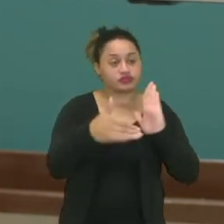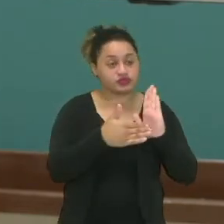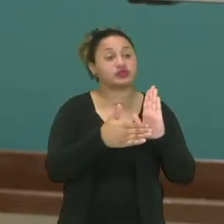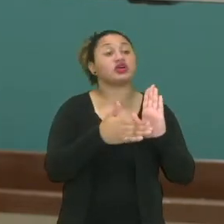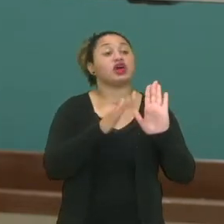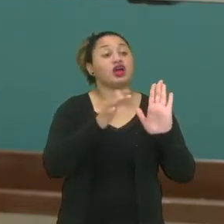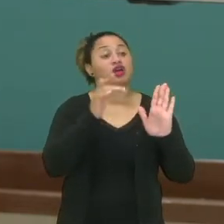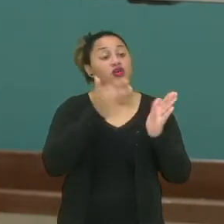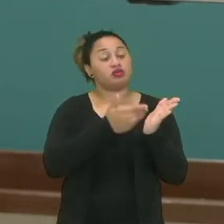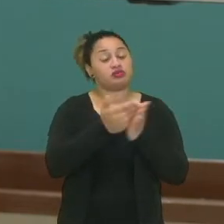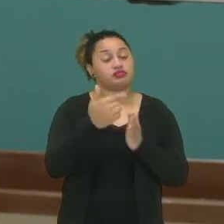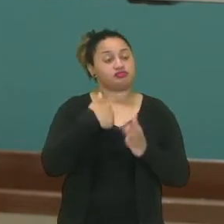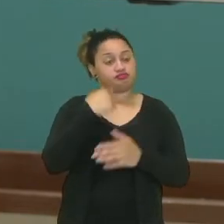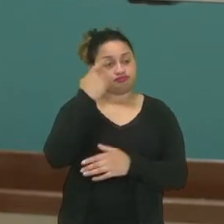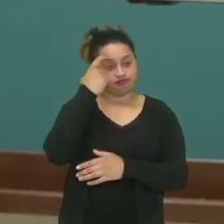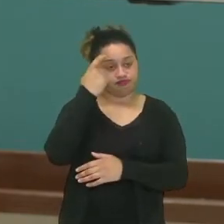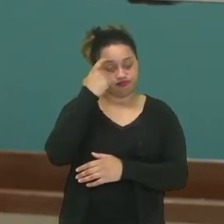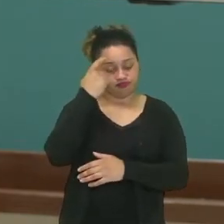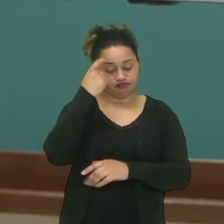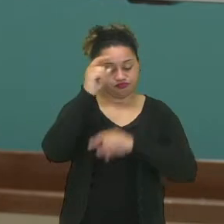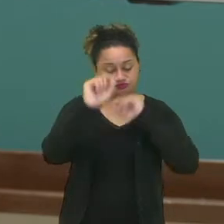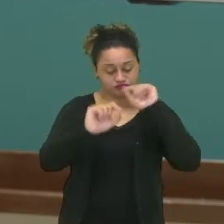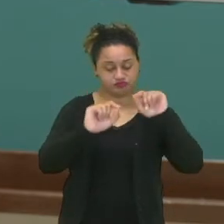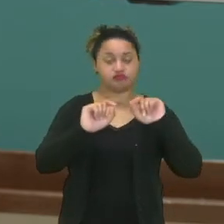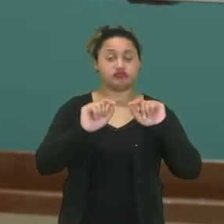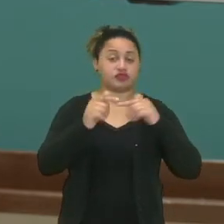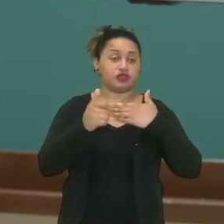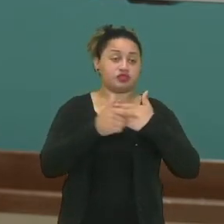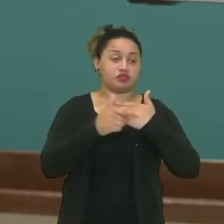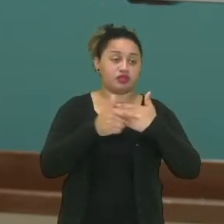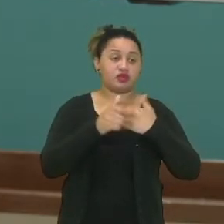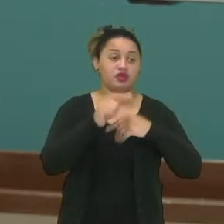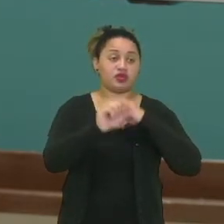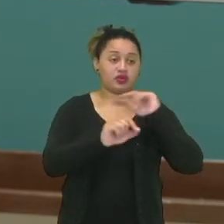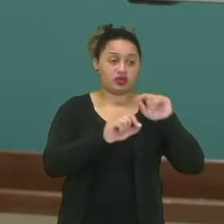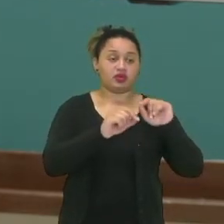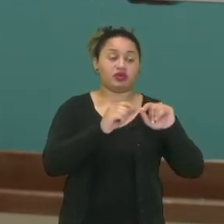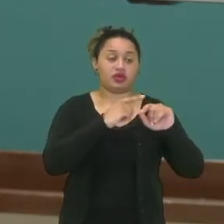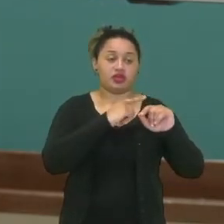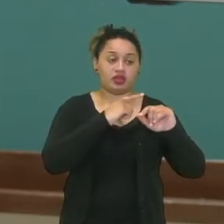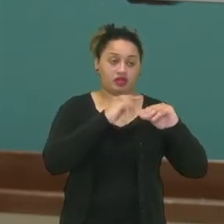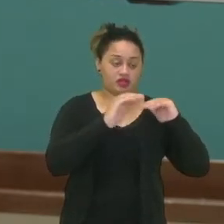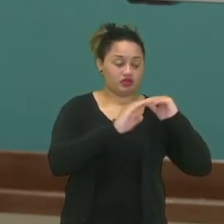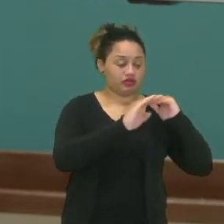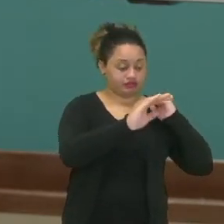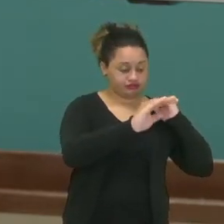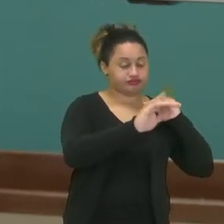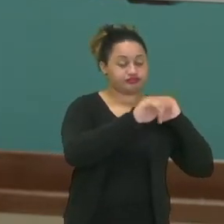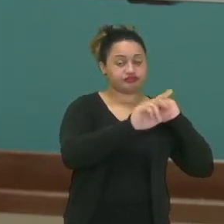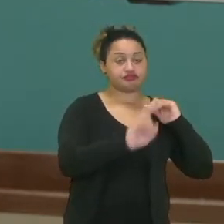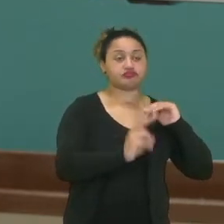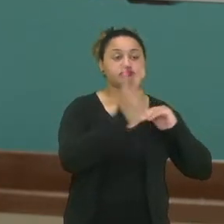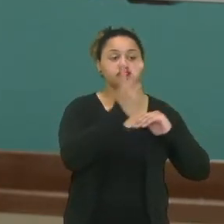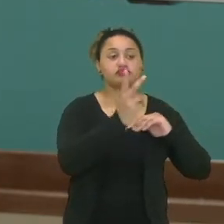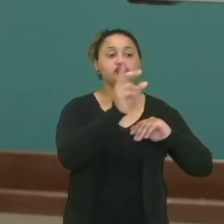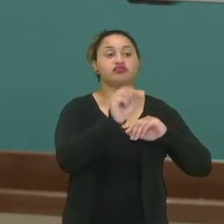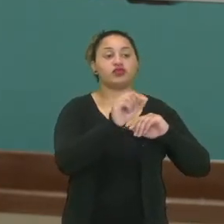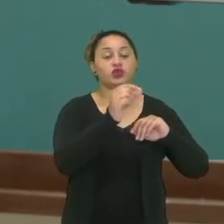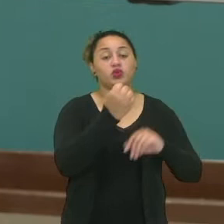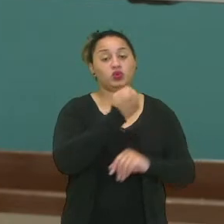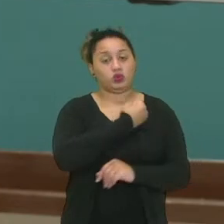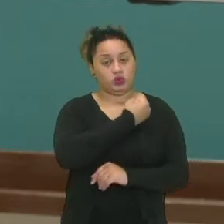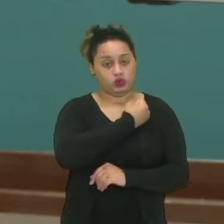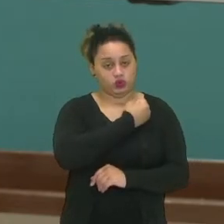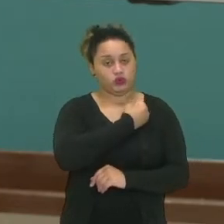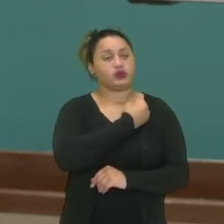começa a pensar em termo de função. O custo total, o fixo é um valor numérico,